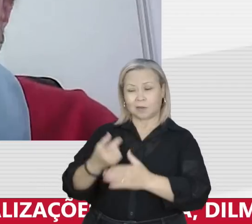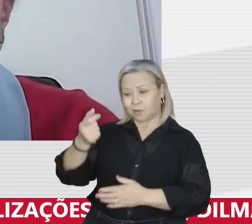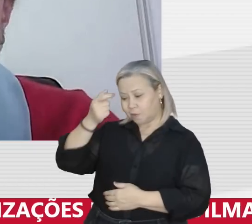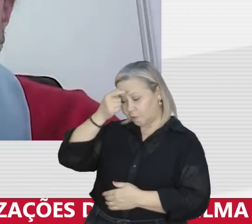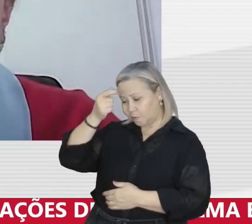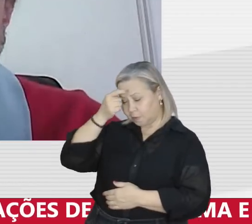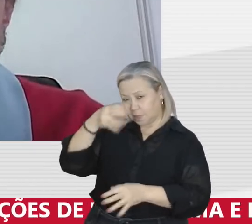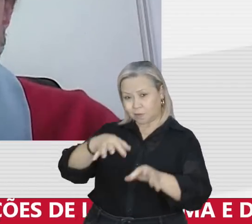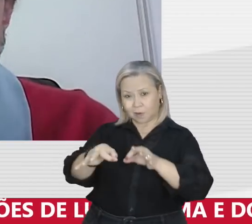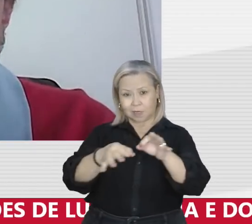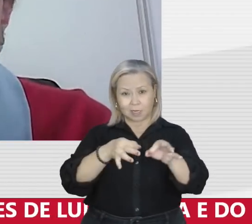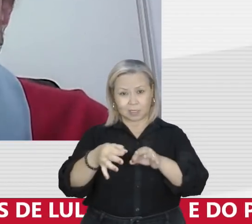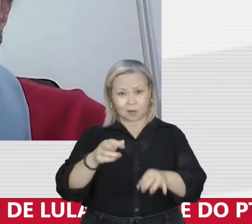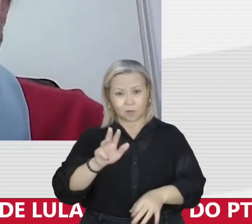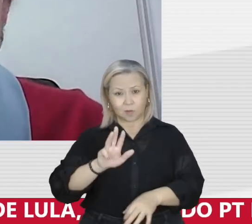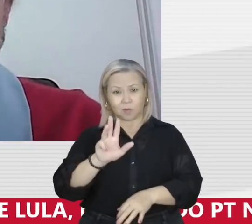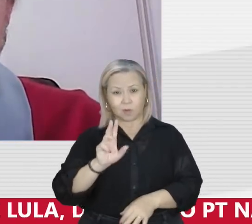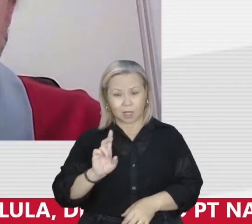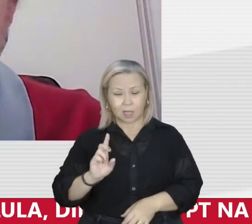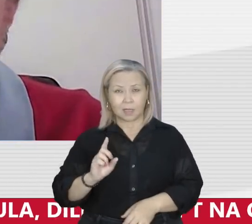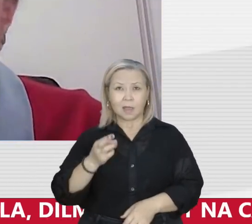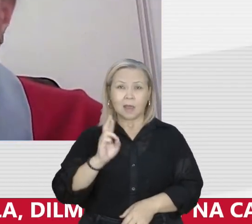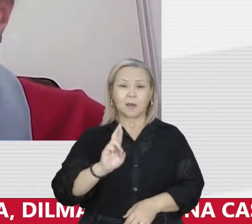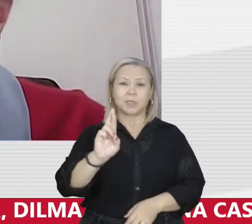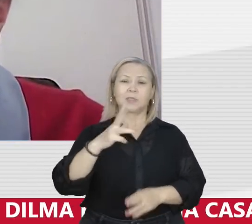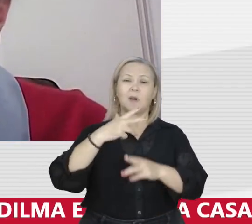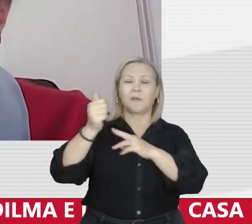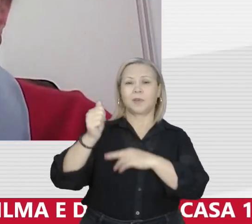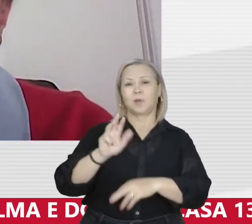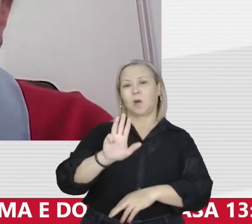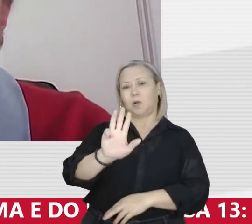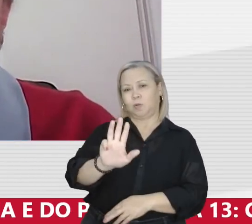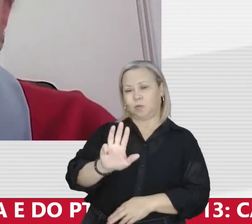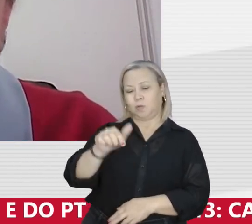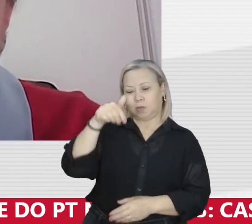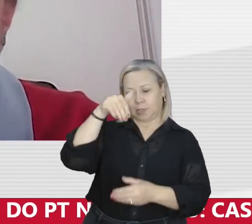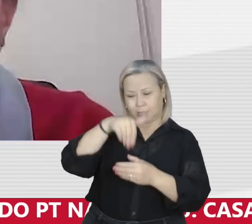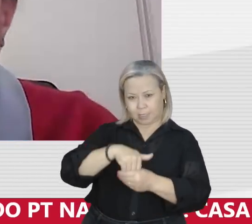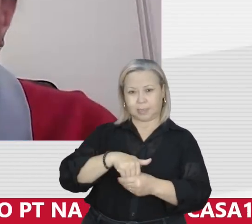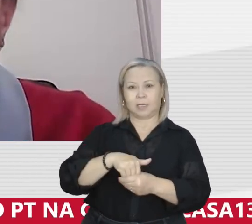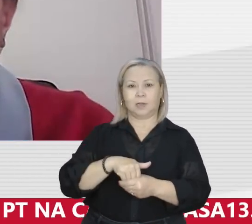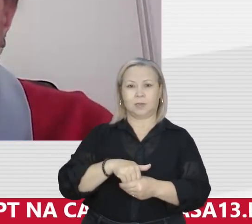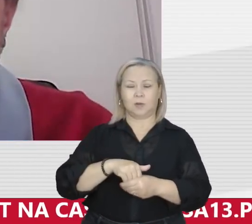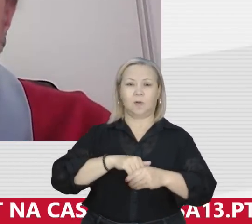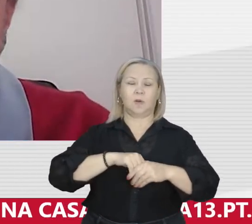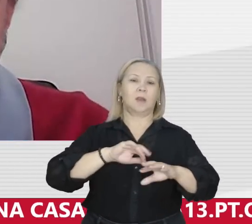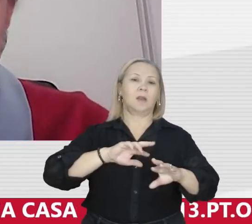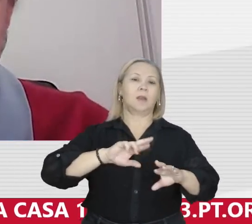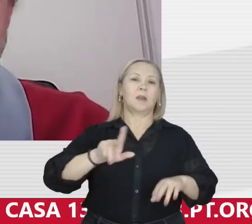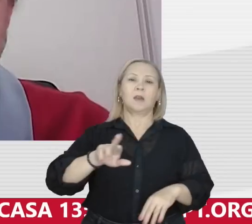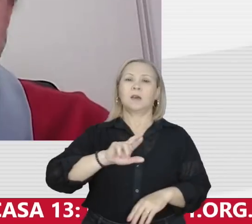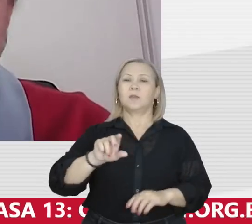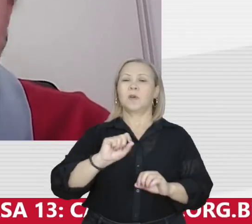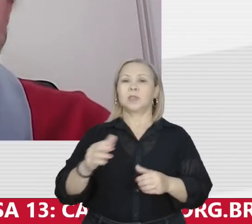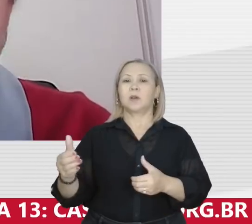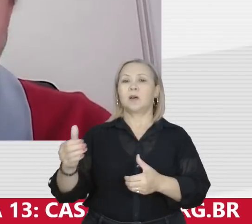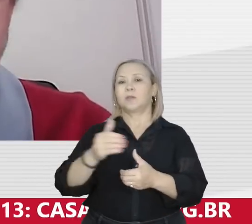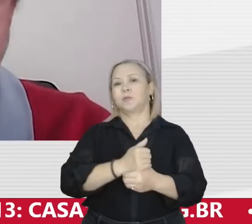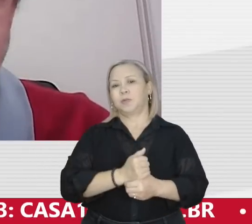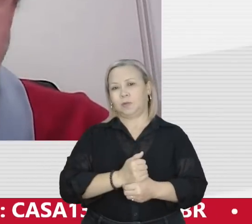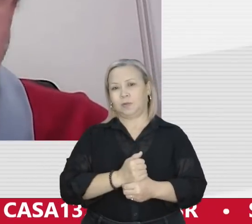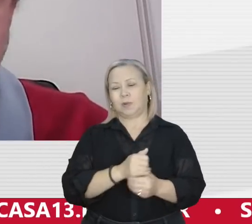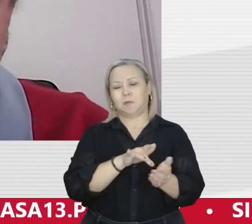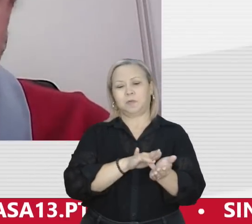que ele representa. Então, a vitória do Lula nessas eleições não é só a substituição de um